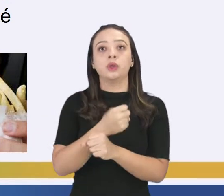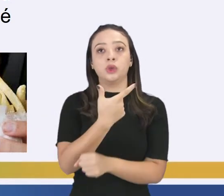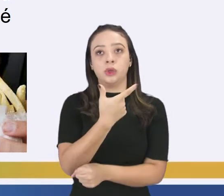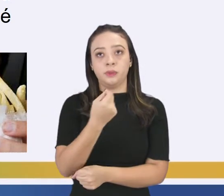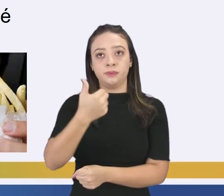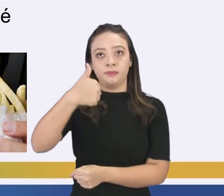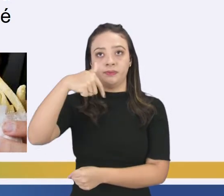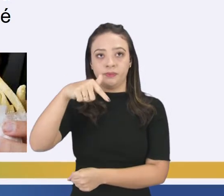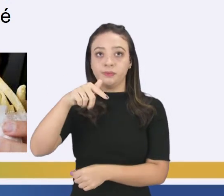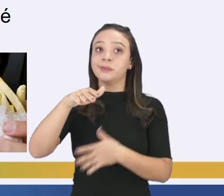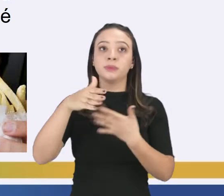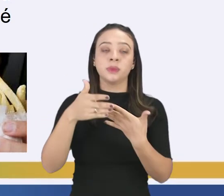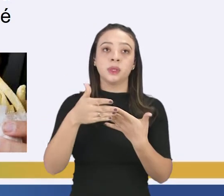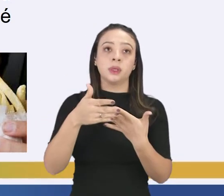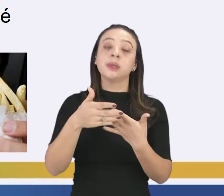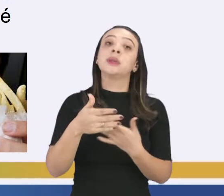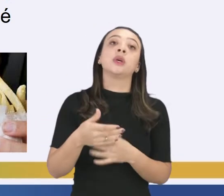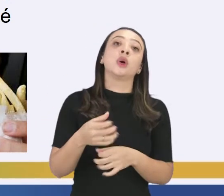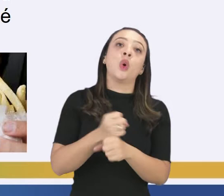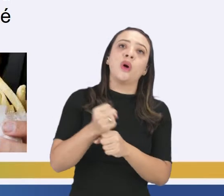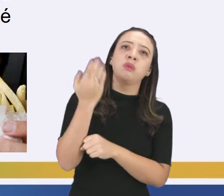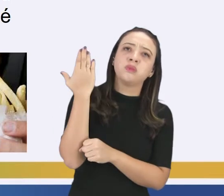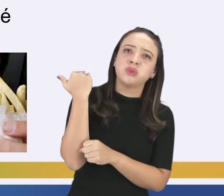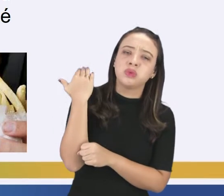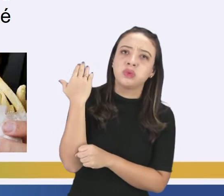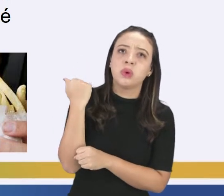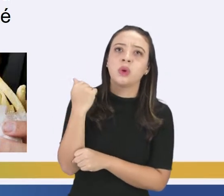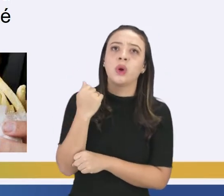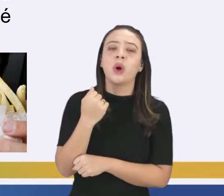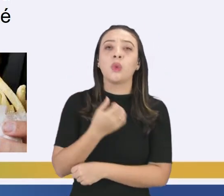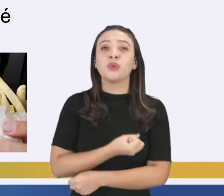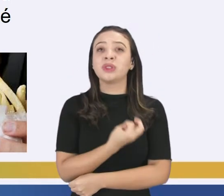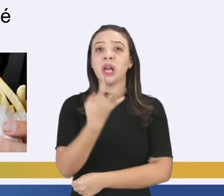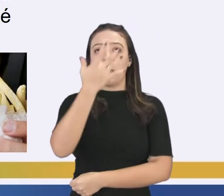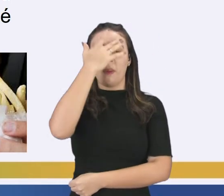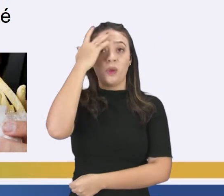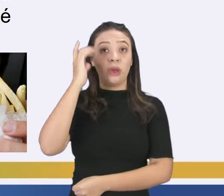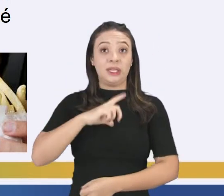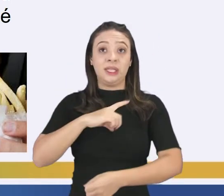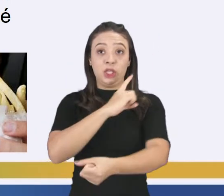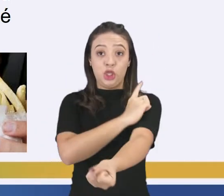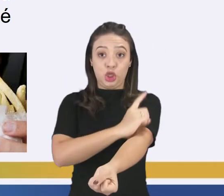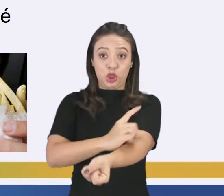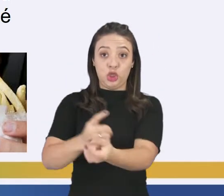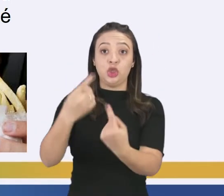E fala assim, na última década, o número de pessoas com diabetes tipo 1 e 2 no Brasil subiu